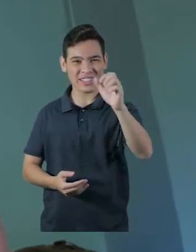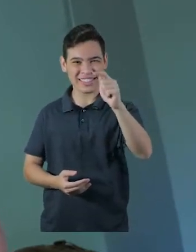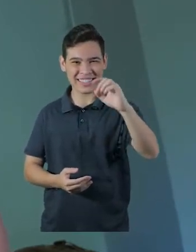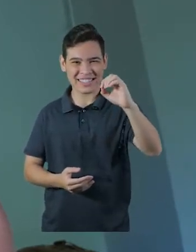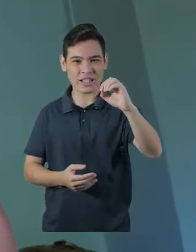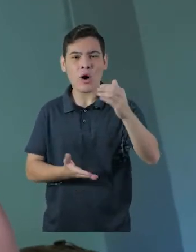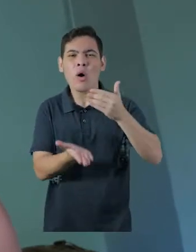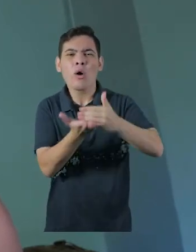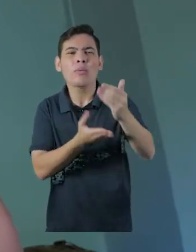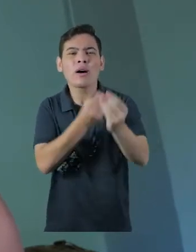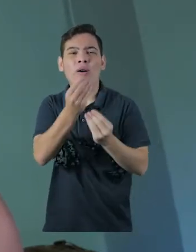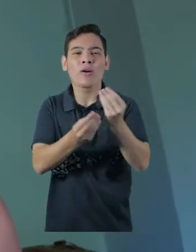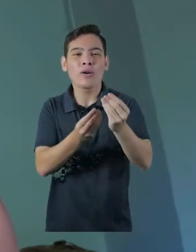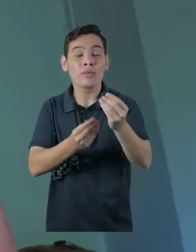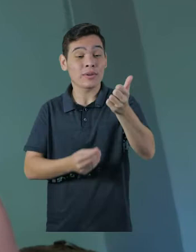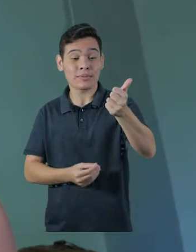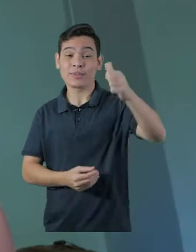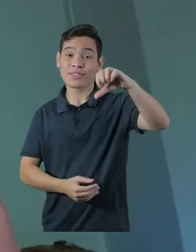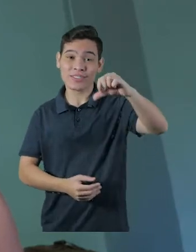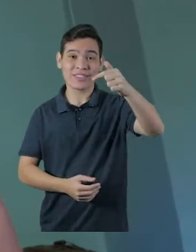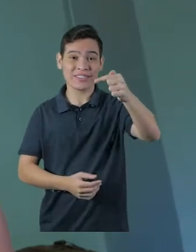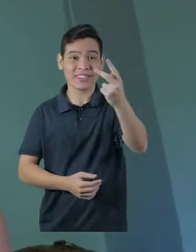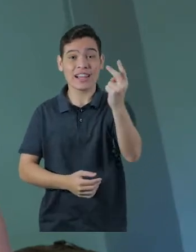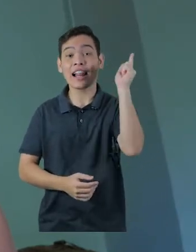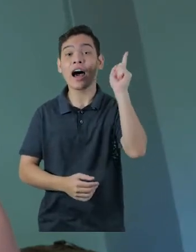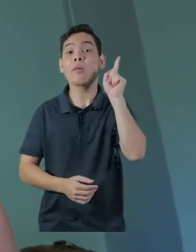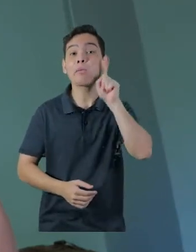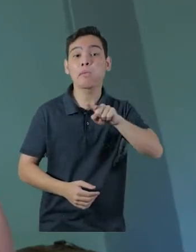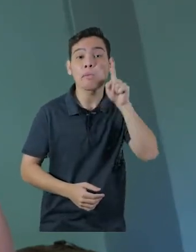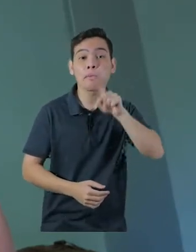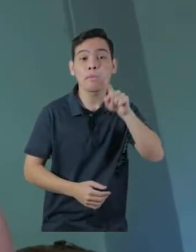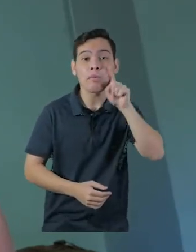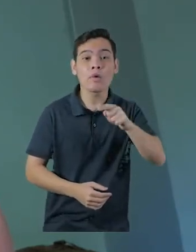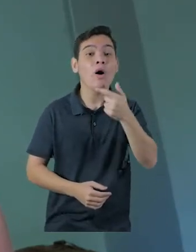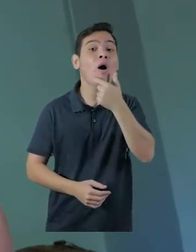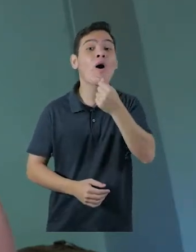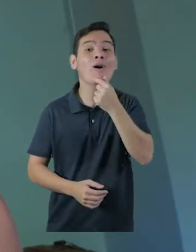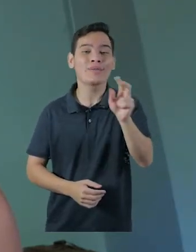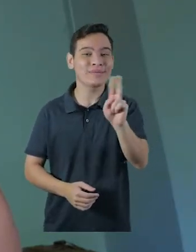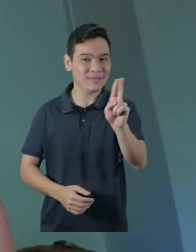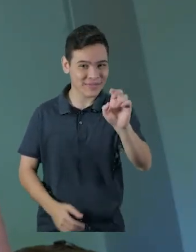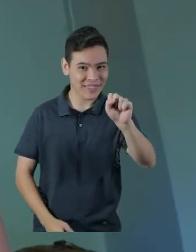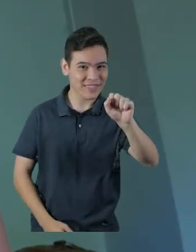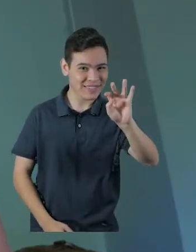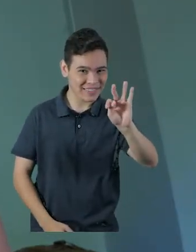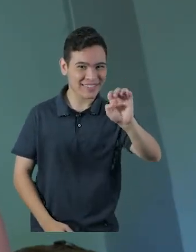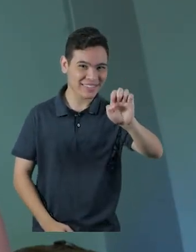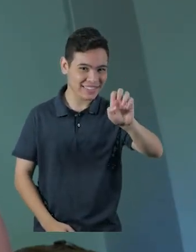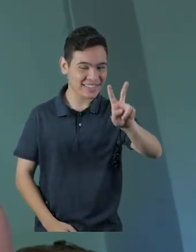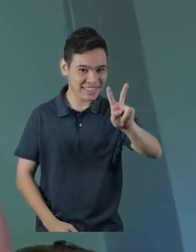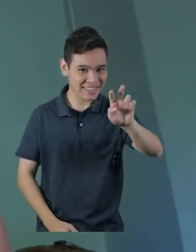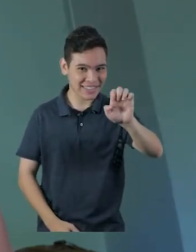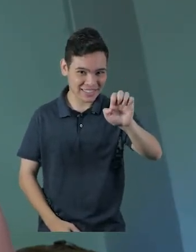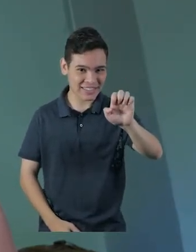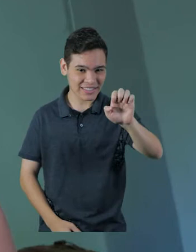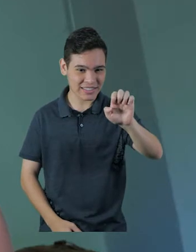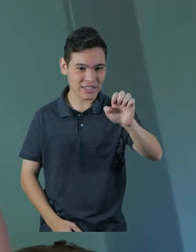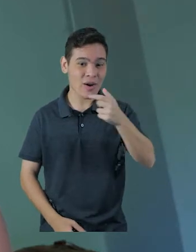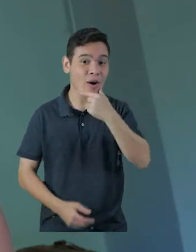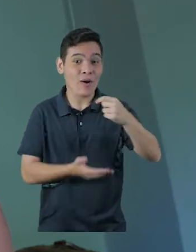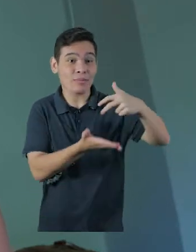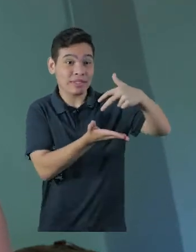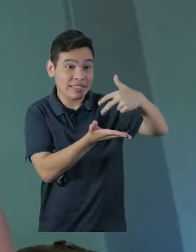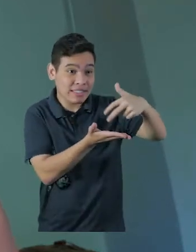em 72, a partir das pesquisas, das propostas do Steve Paxton, dançarino e